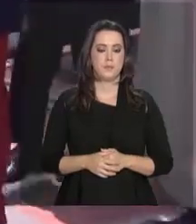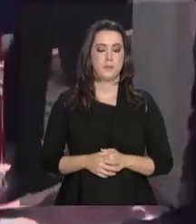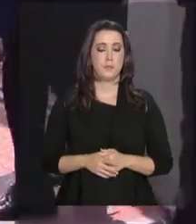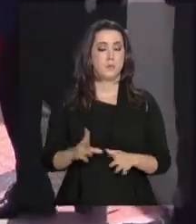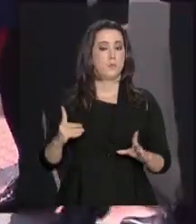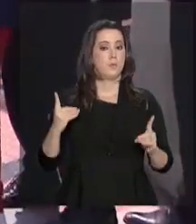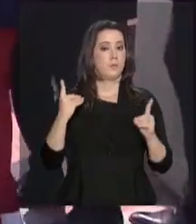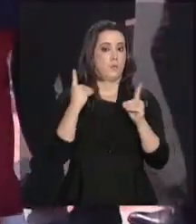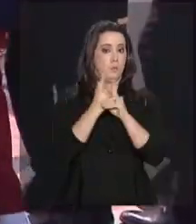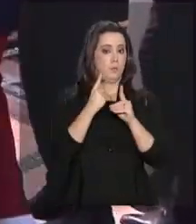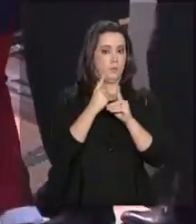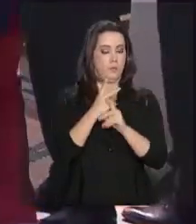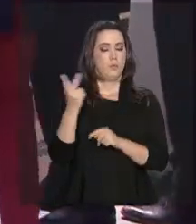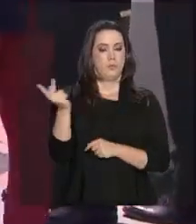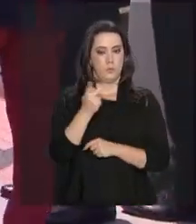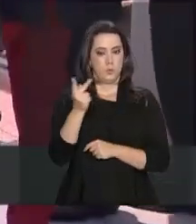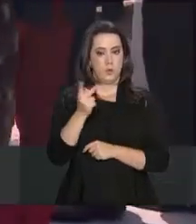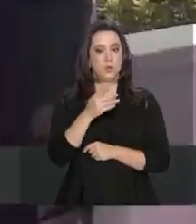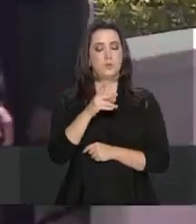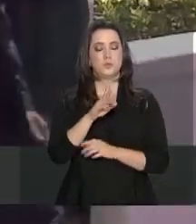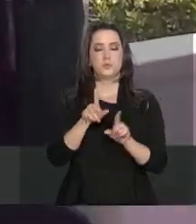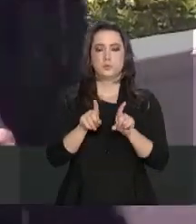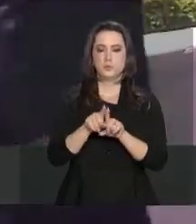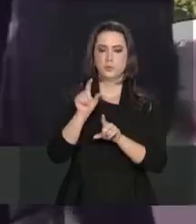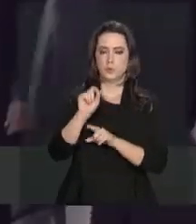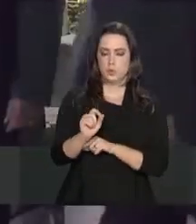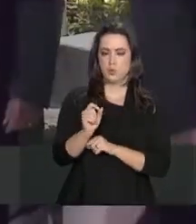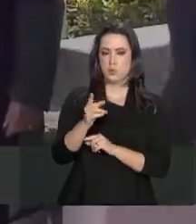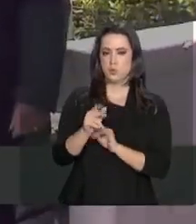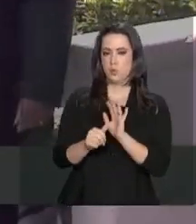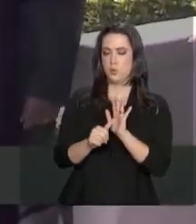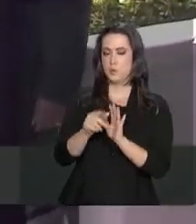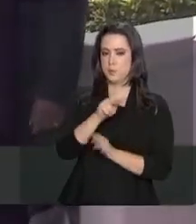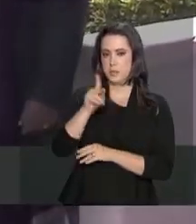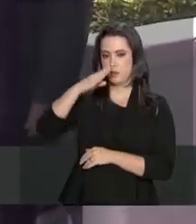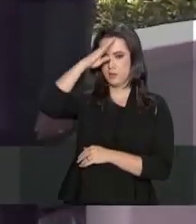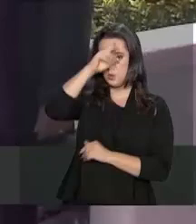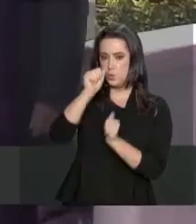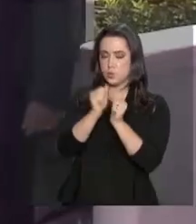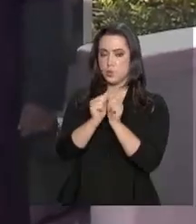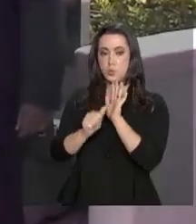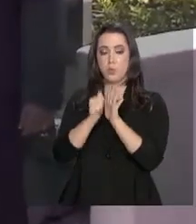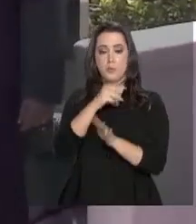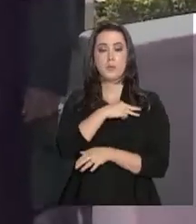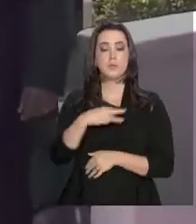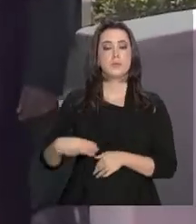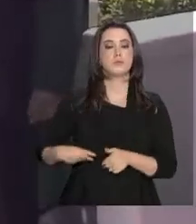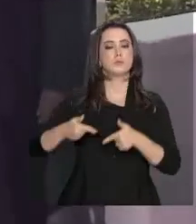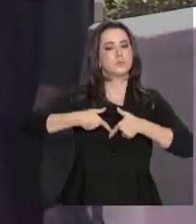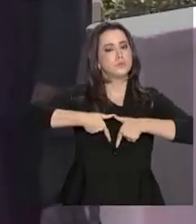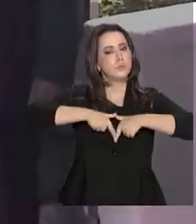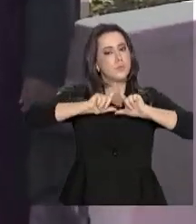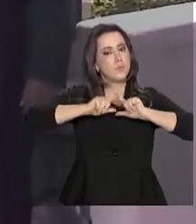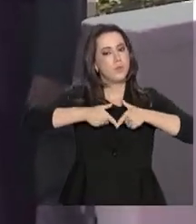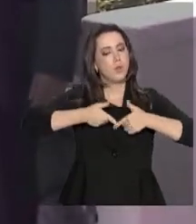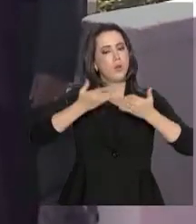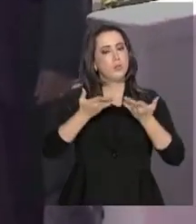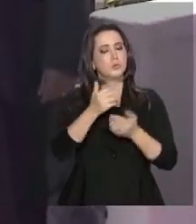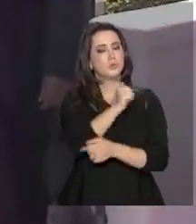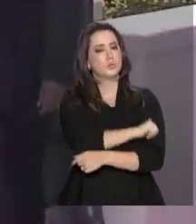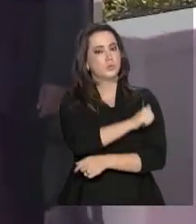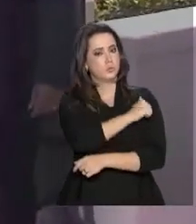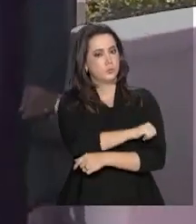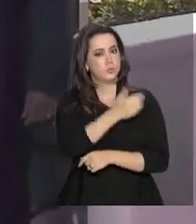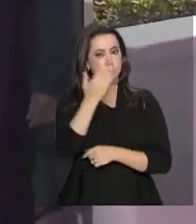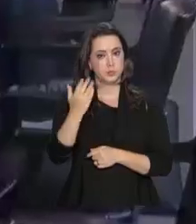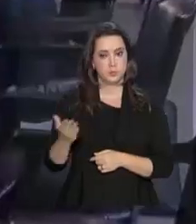O encontro entre o presidente eleito Jair Bolsonaro e o primeiro-ministro israelense foi no Forte de Copacabana, na zona sul do